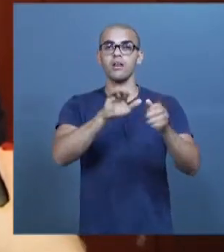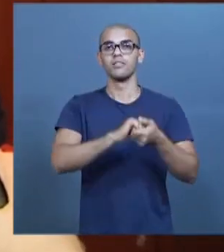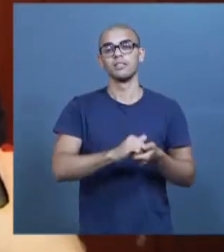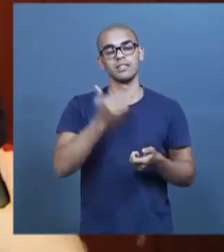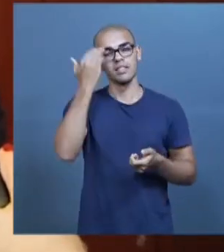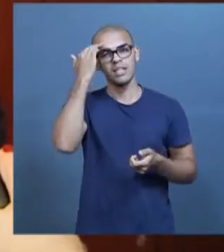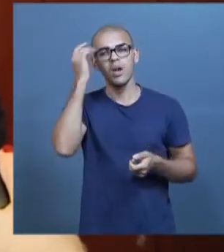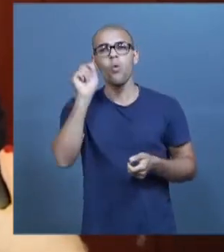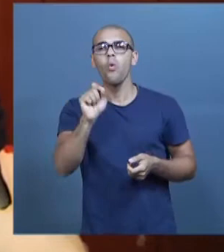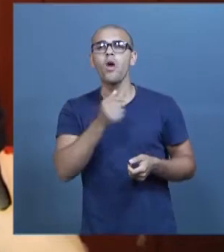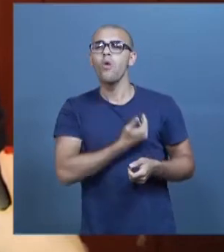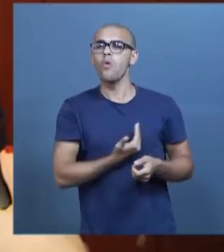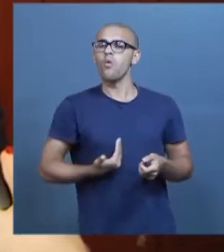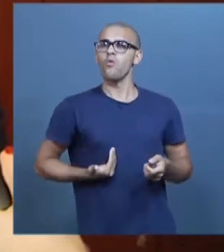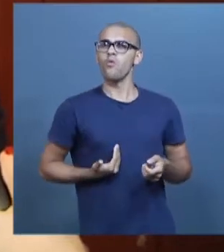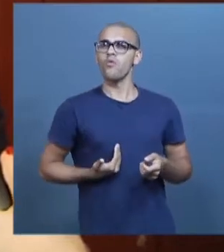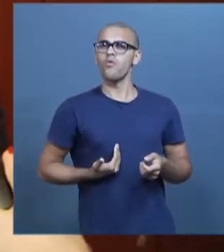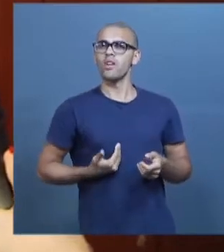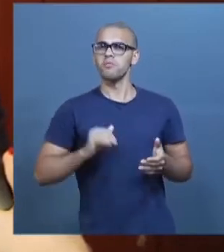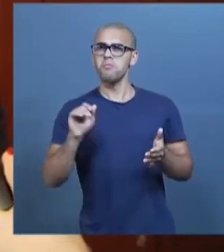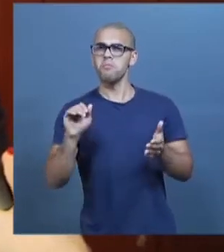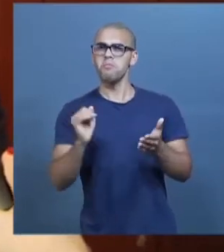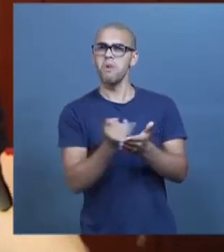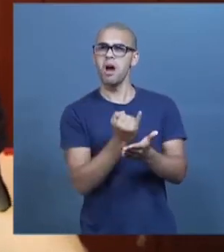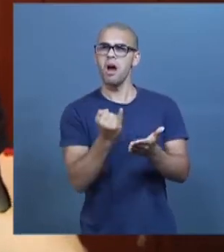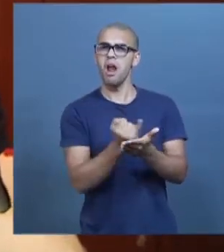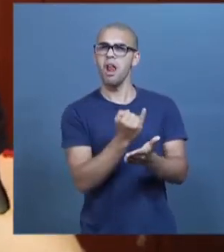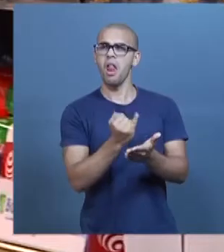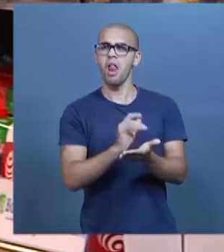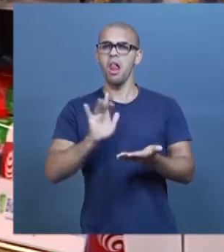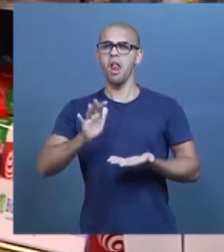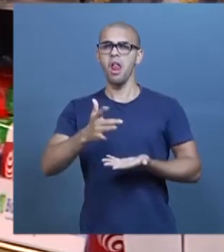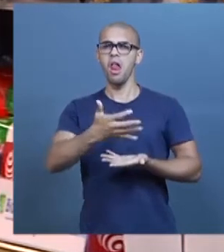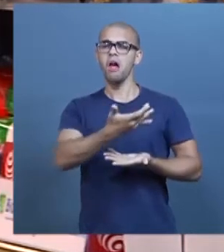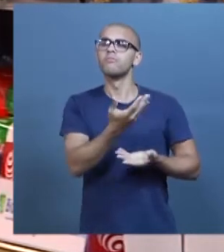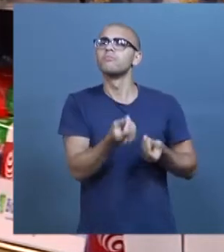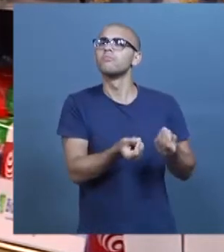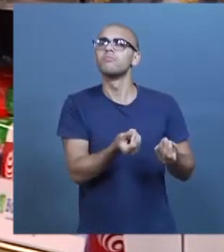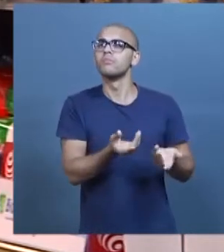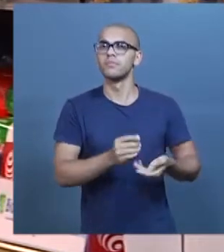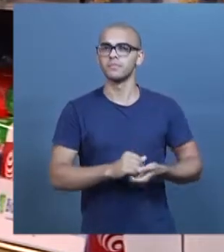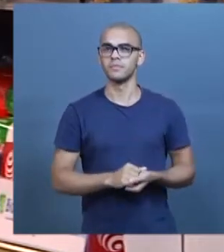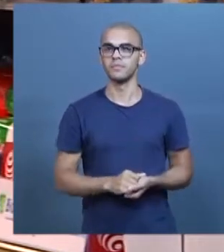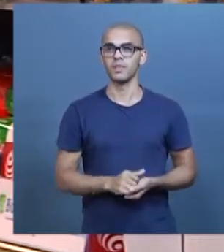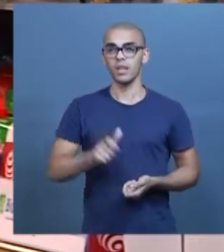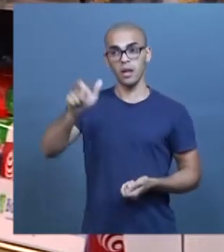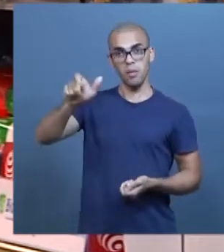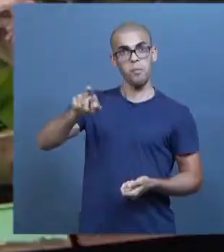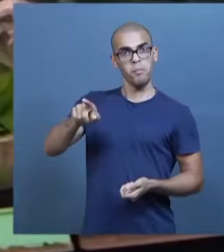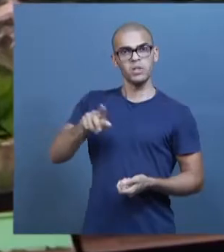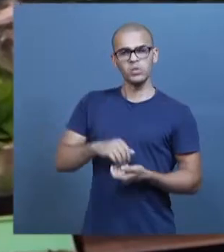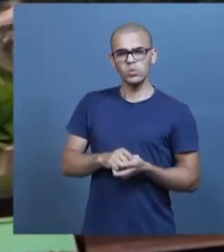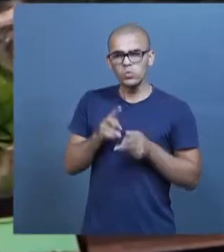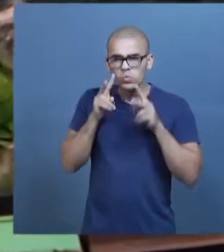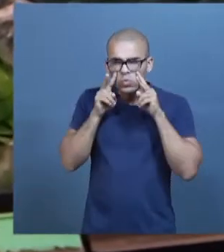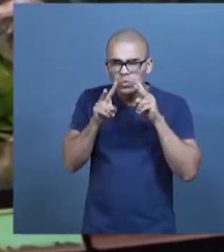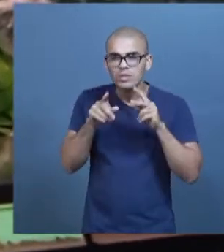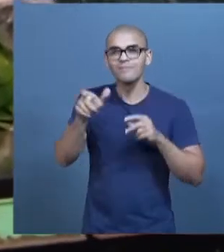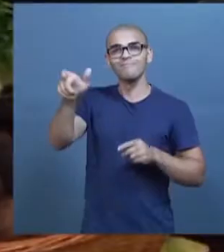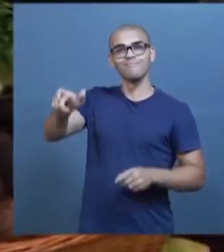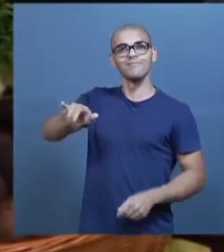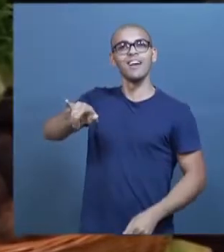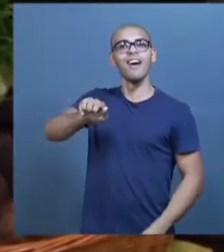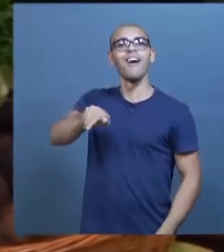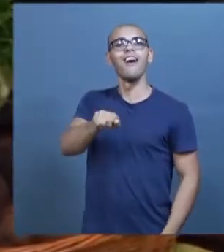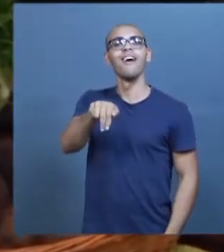levando do preço daquele produto ou serviço que o consumidor está adquirindo. Mas tem gente que é antenada no assunto, como a Janaína, que